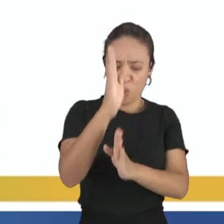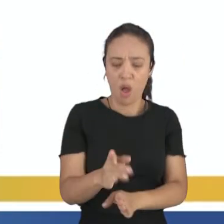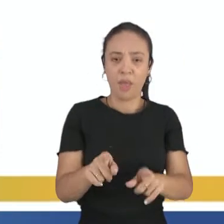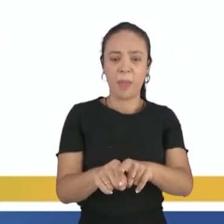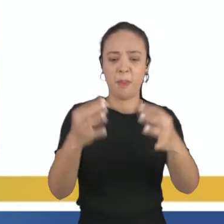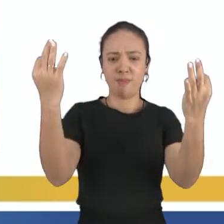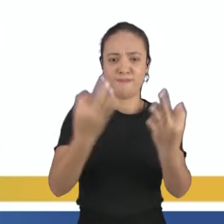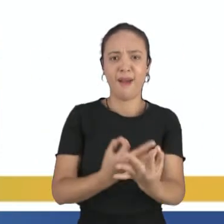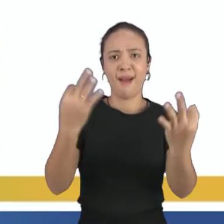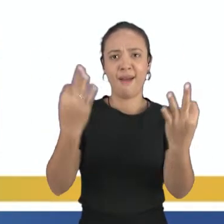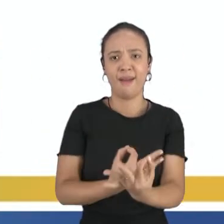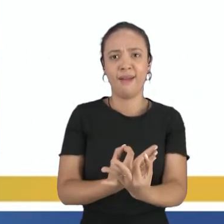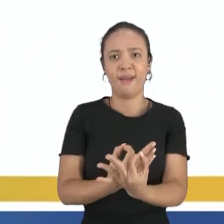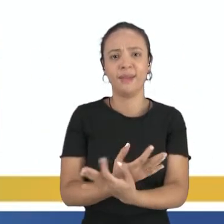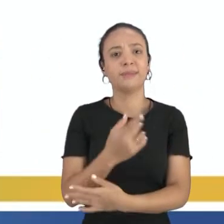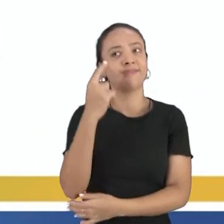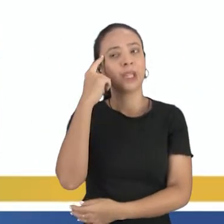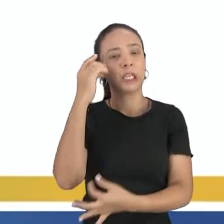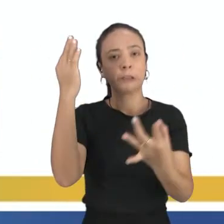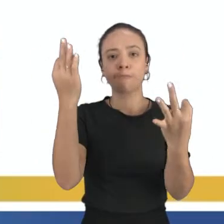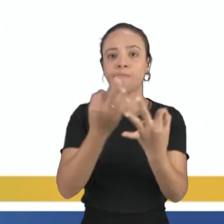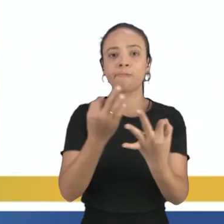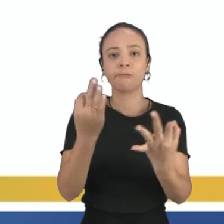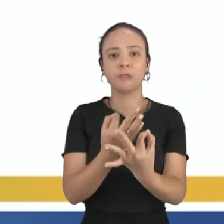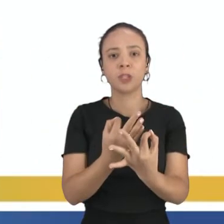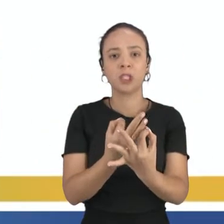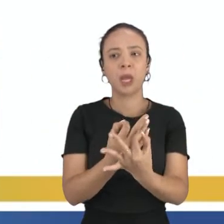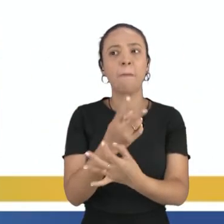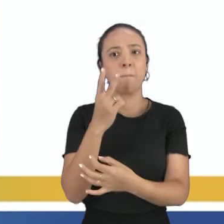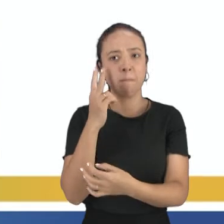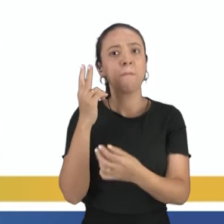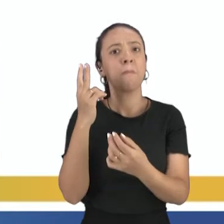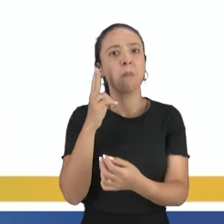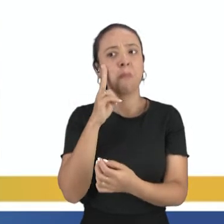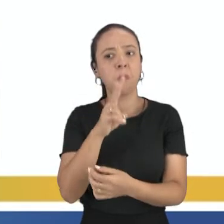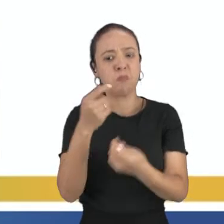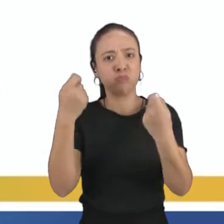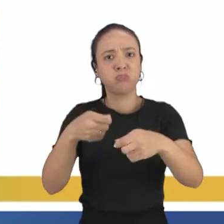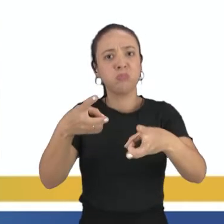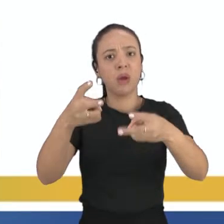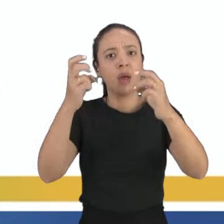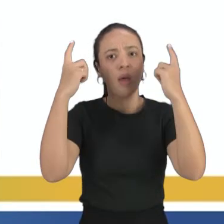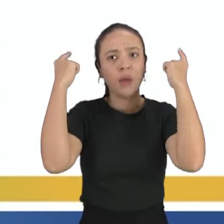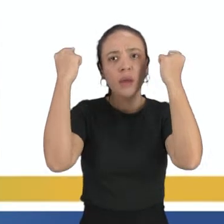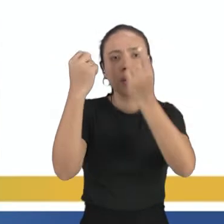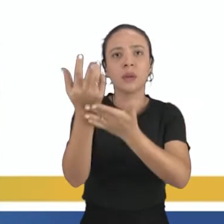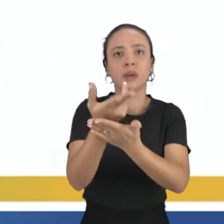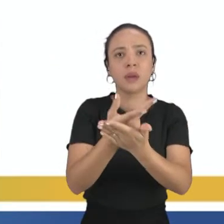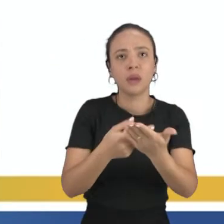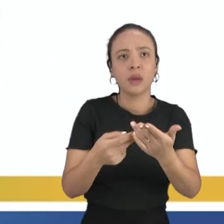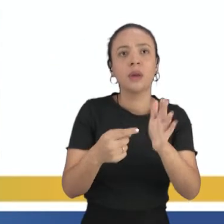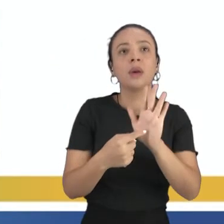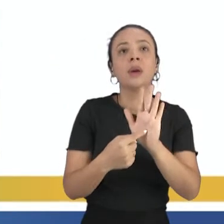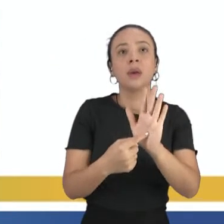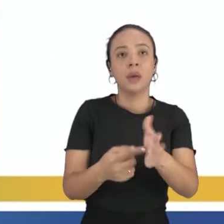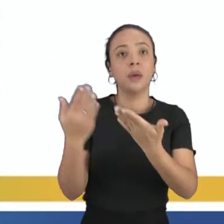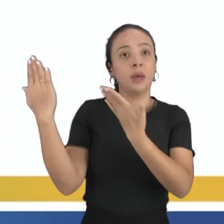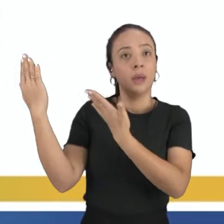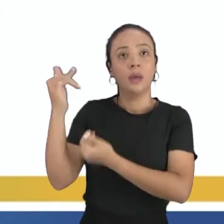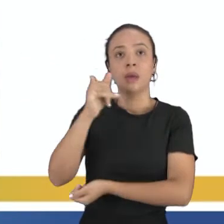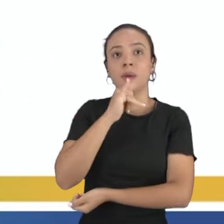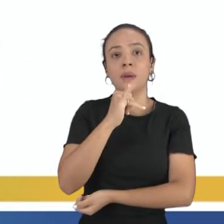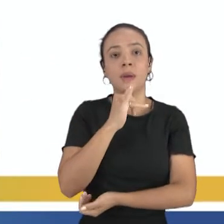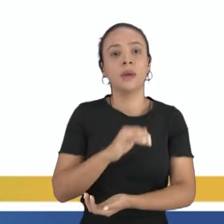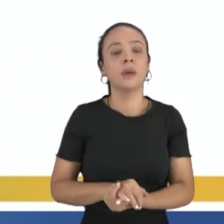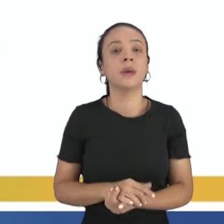perfeição. Essa ideia de perfeição é muito marcante na arte grega. E aí eu trouxe alguns exemplos para a gente observar, desde